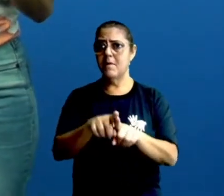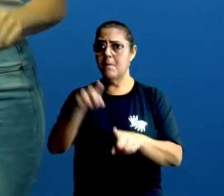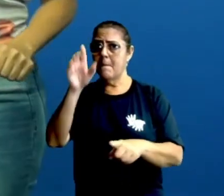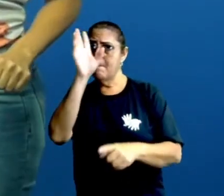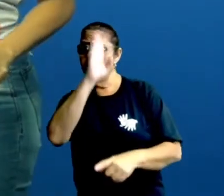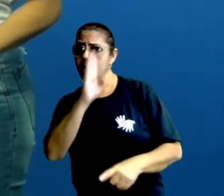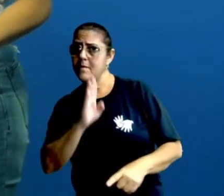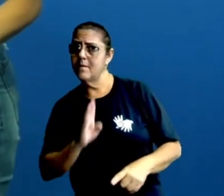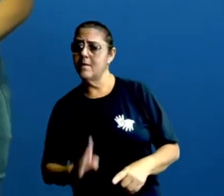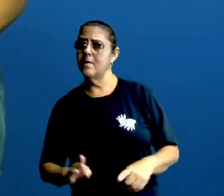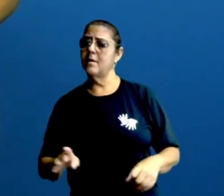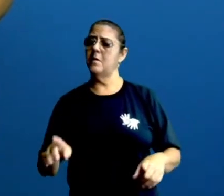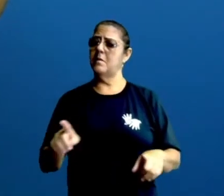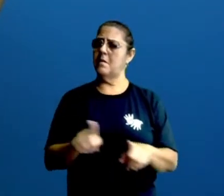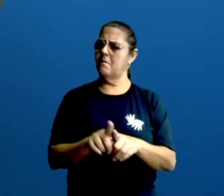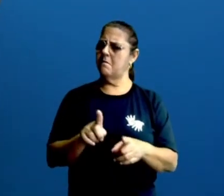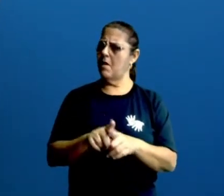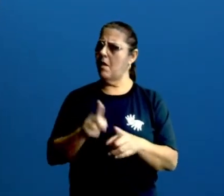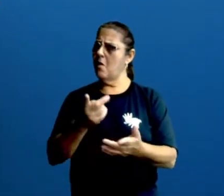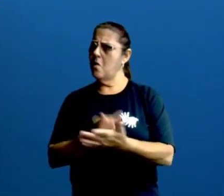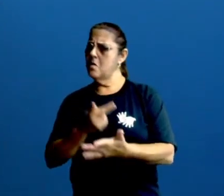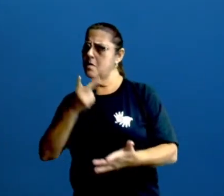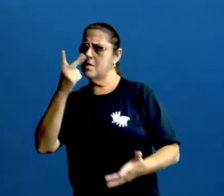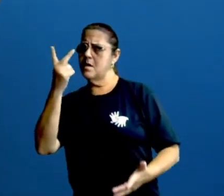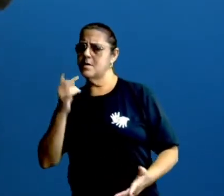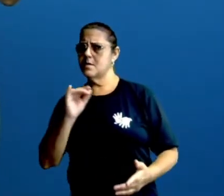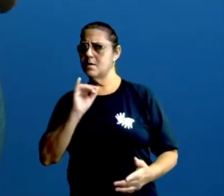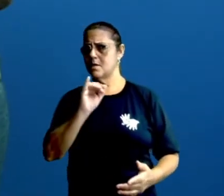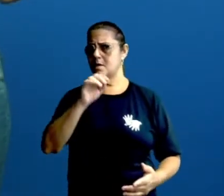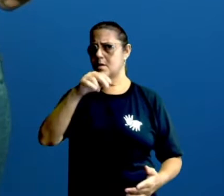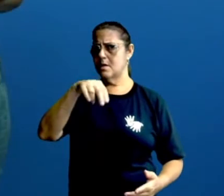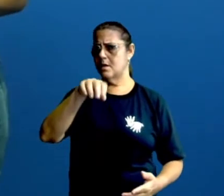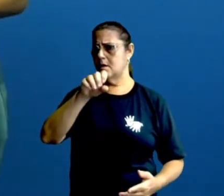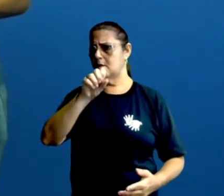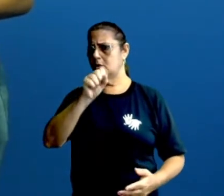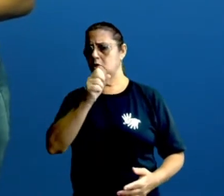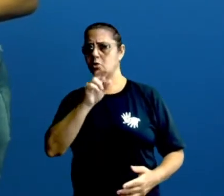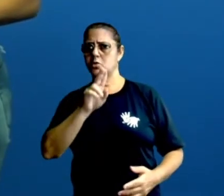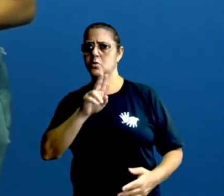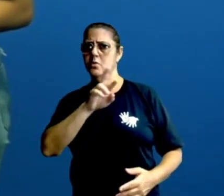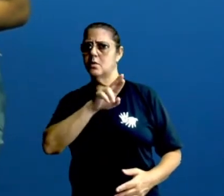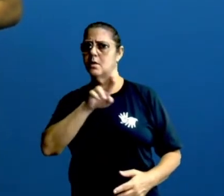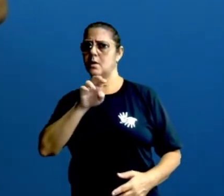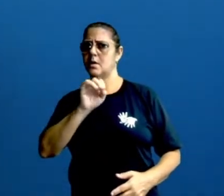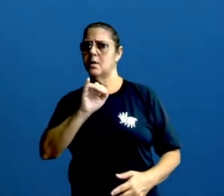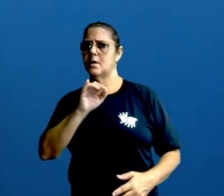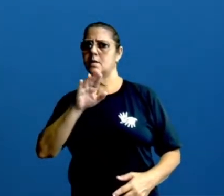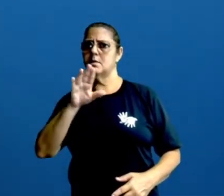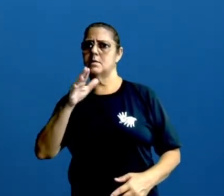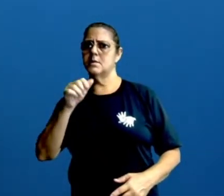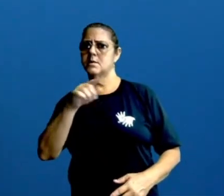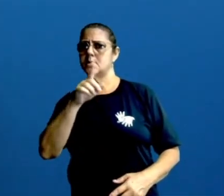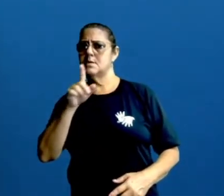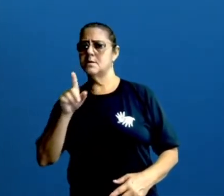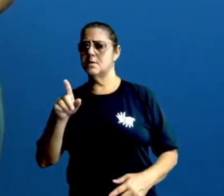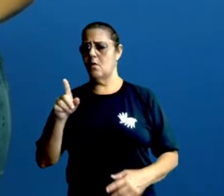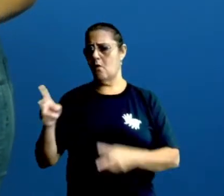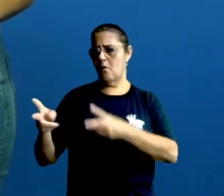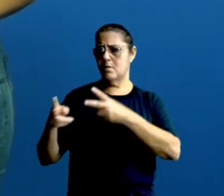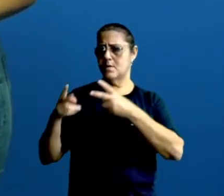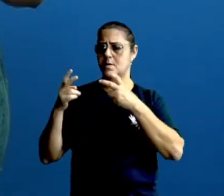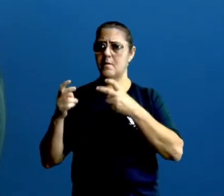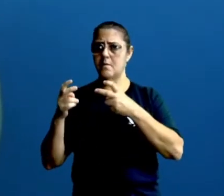Isso tudo tem a ver com esse acontecimento principal, que é a insurreição pernambucana. Aqui na imagem a gente vê o